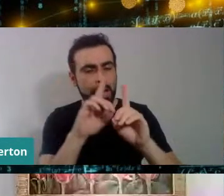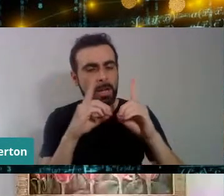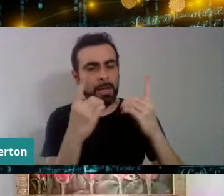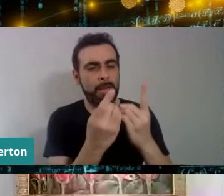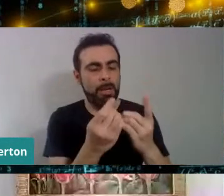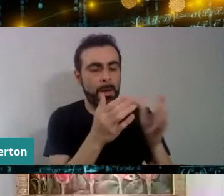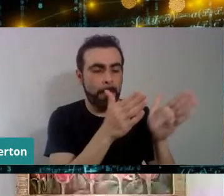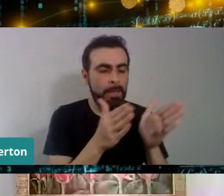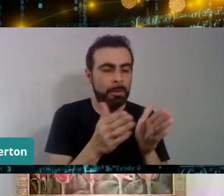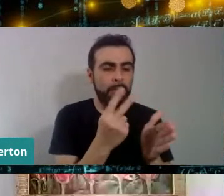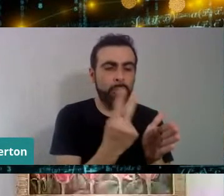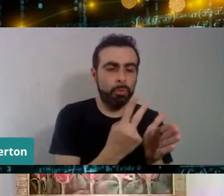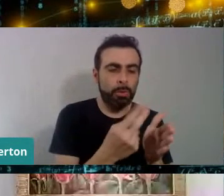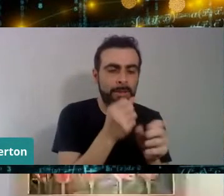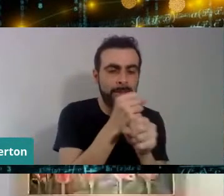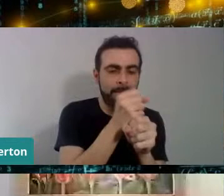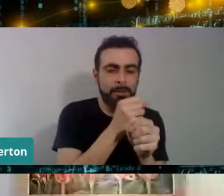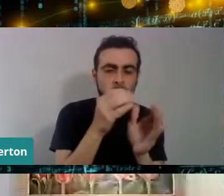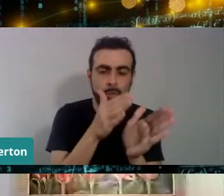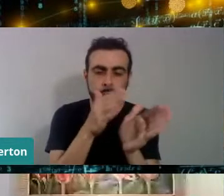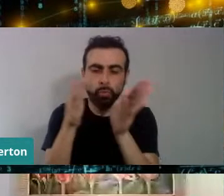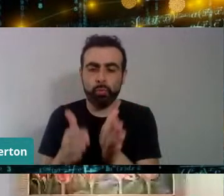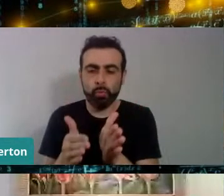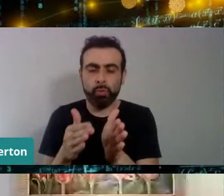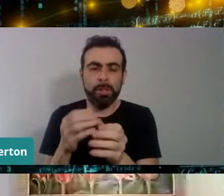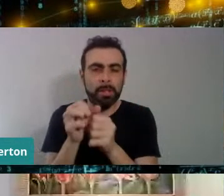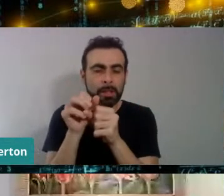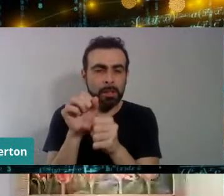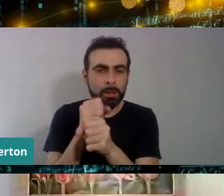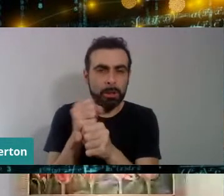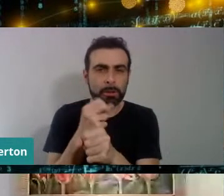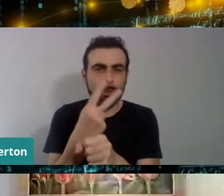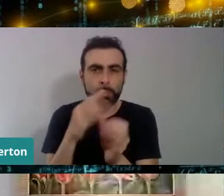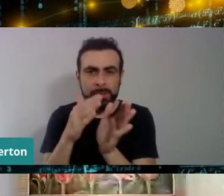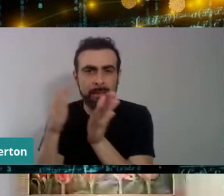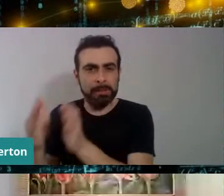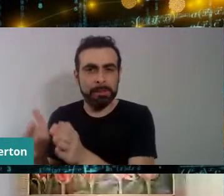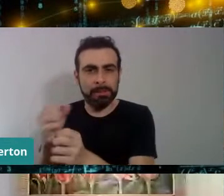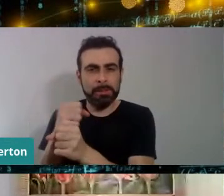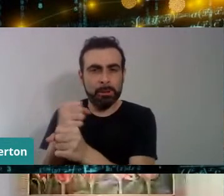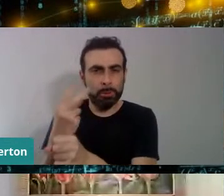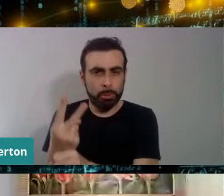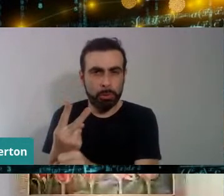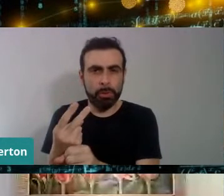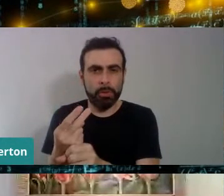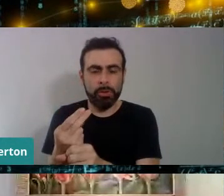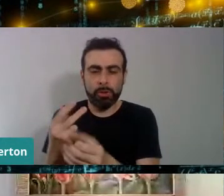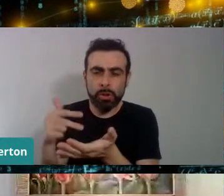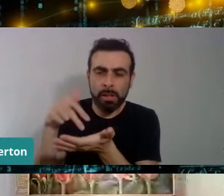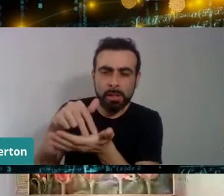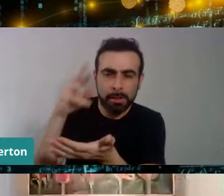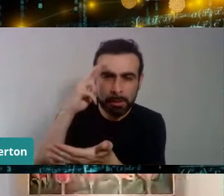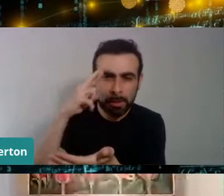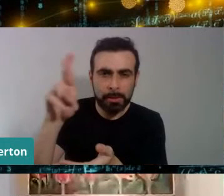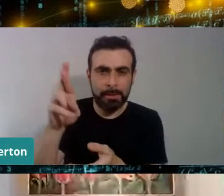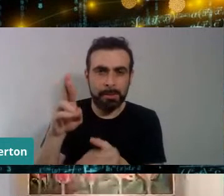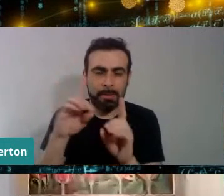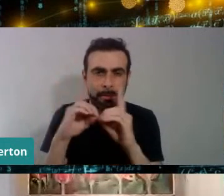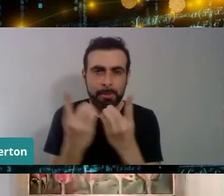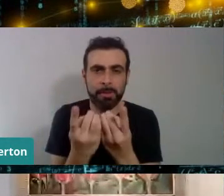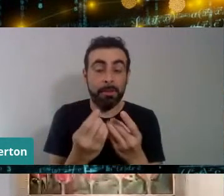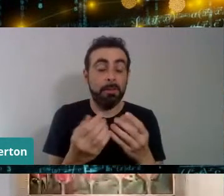anos que a gente tinha que ficar lá, né, firme, à frente do departamento. Eu, no intervalo aí de 74